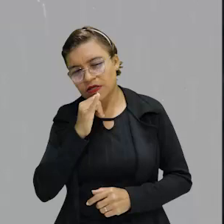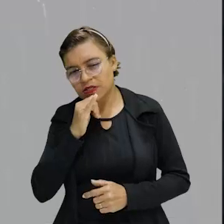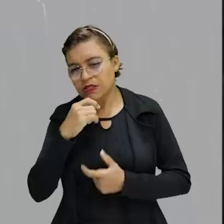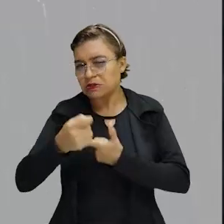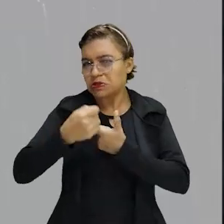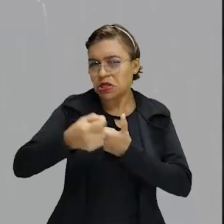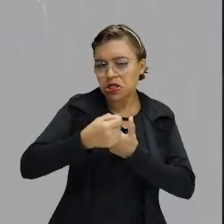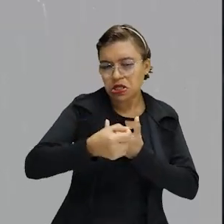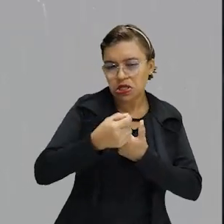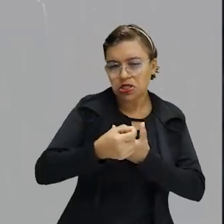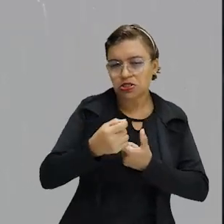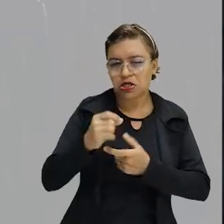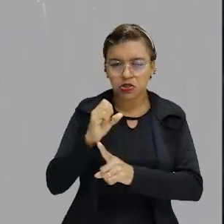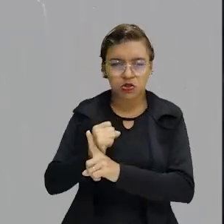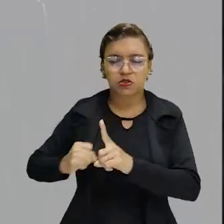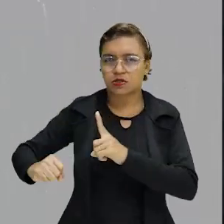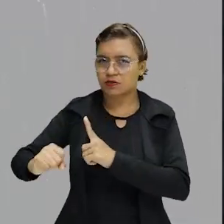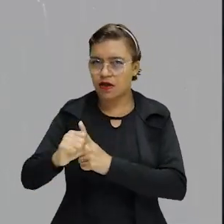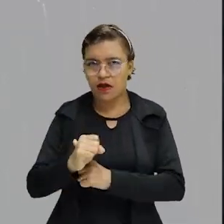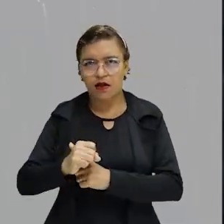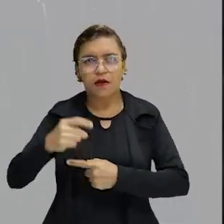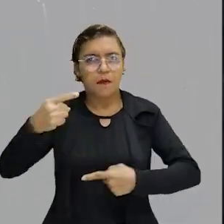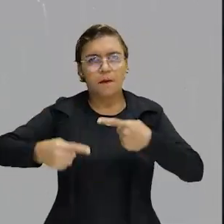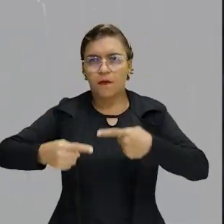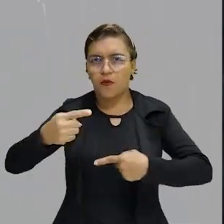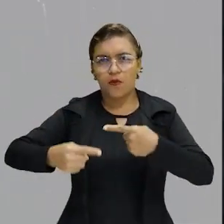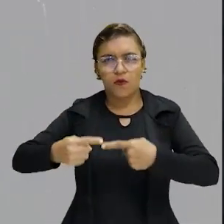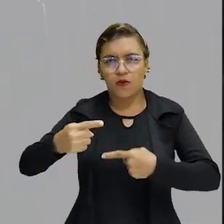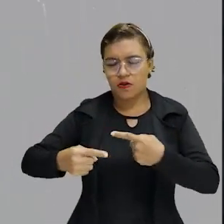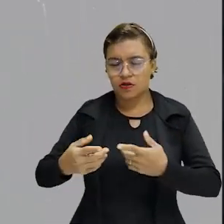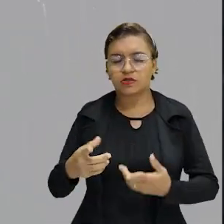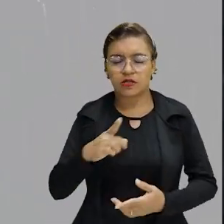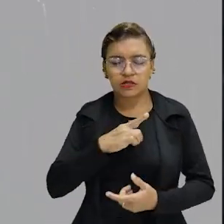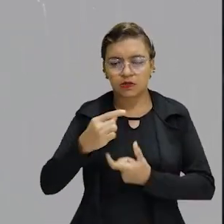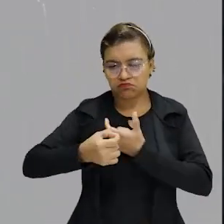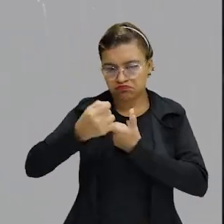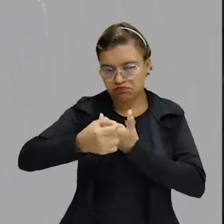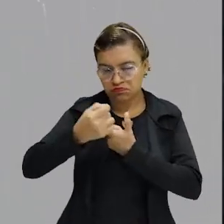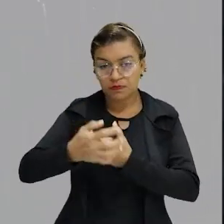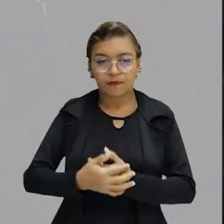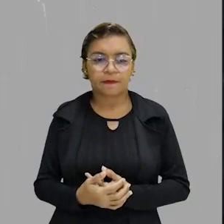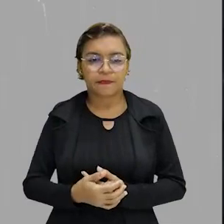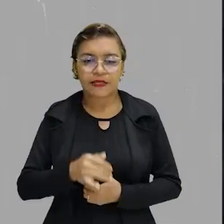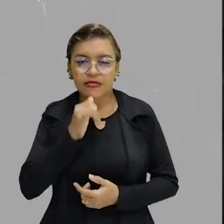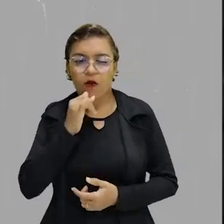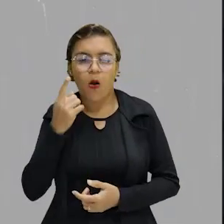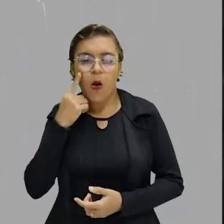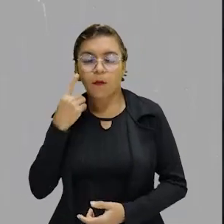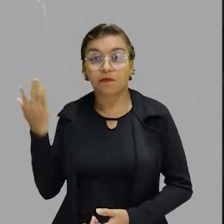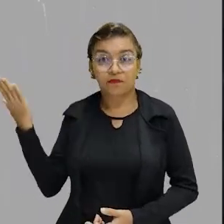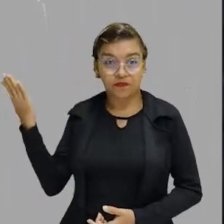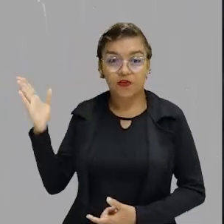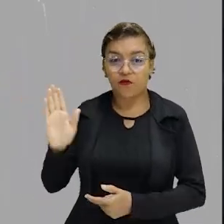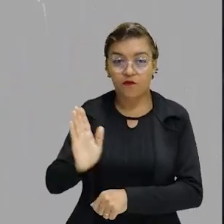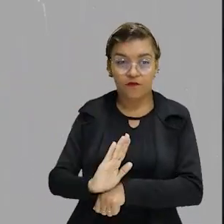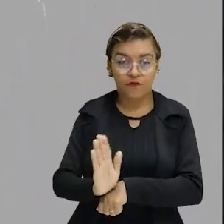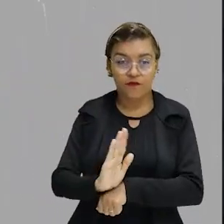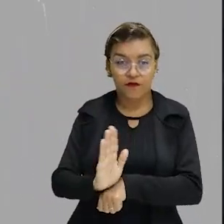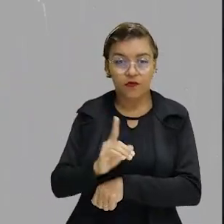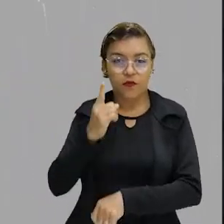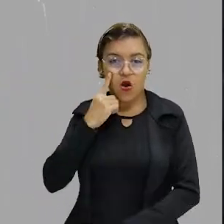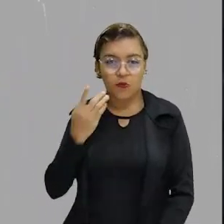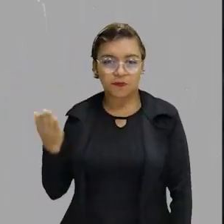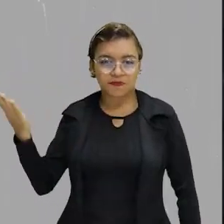vezes críticas políticas, críticas em relação à situação do planeta. Então, eu tenho aqui, ó, era do gelo, era do